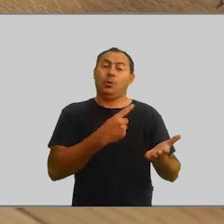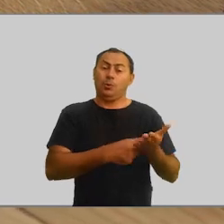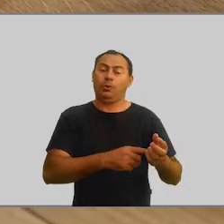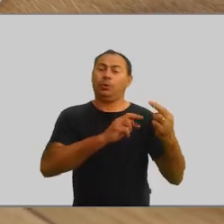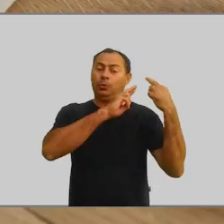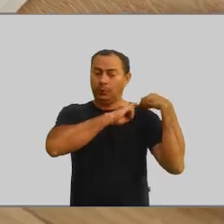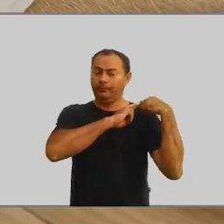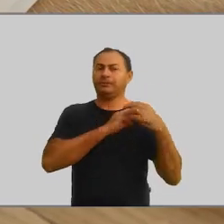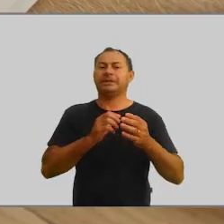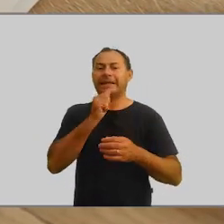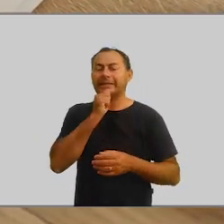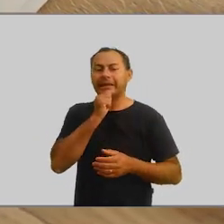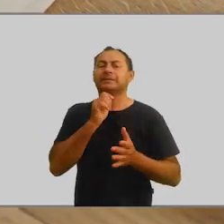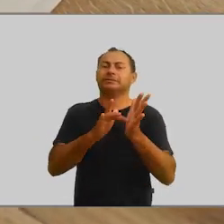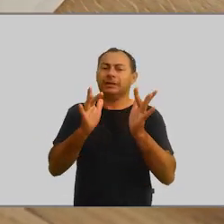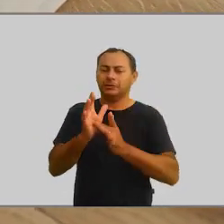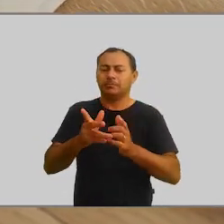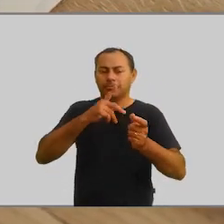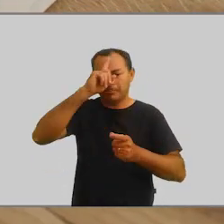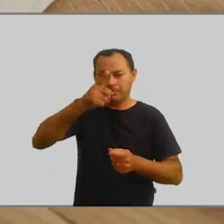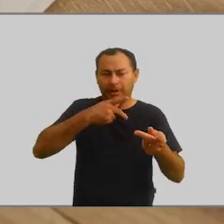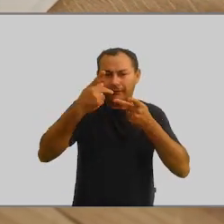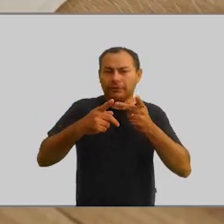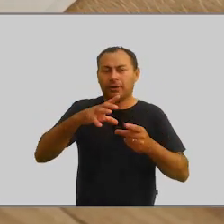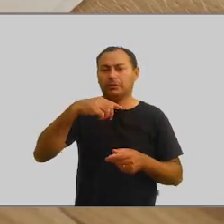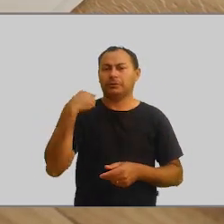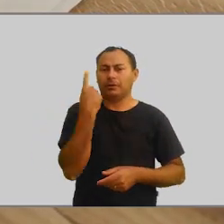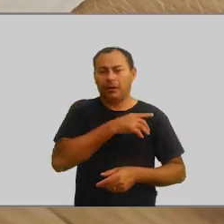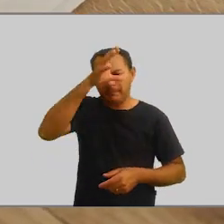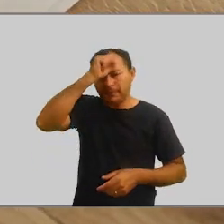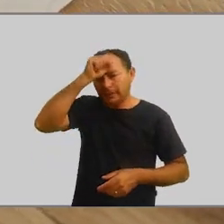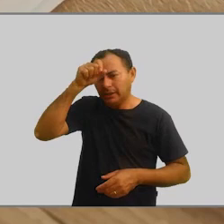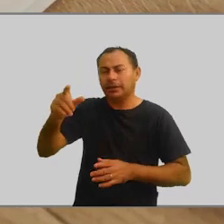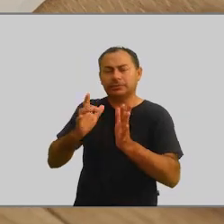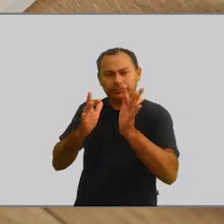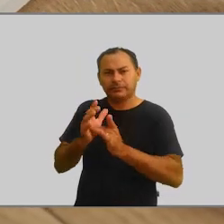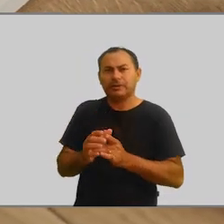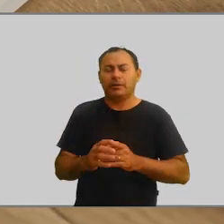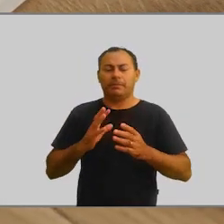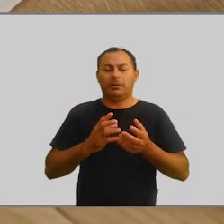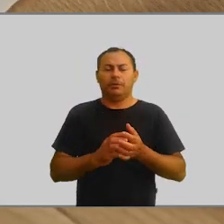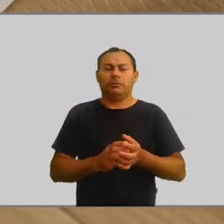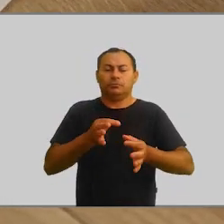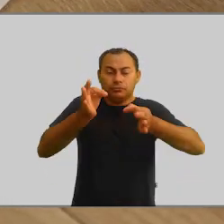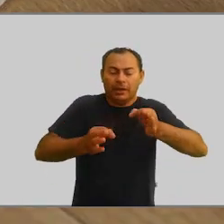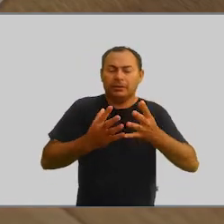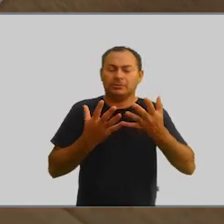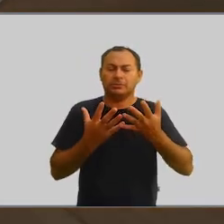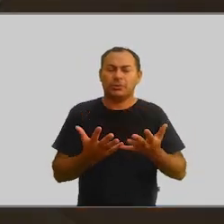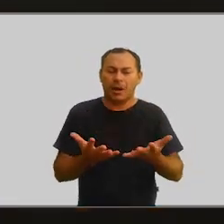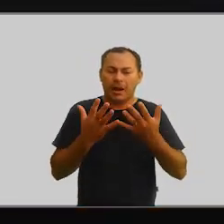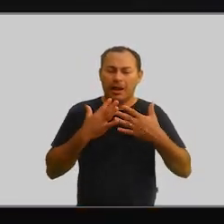e ainda assim, Jesus nos mandou aprender sobre o fardo dele. O meu jugo é suave e o meu fardo é